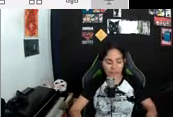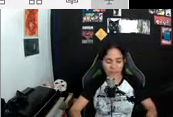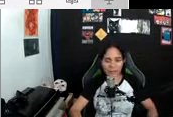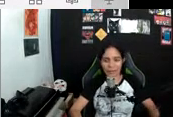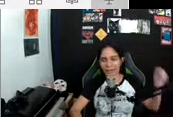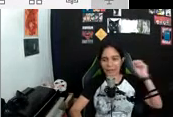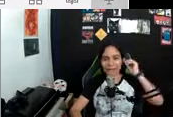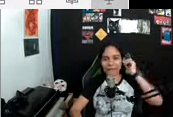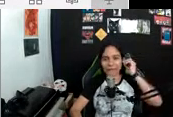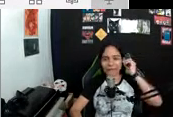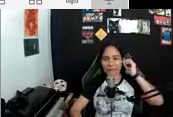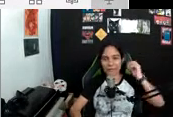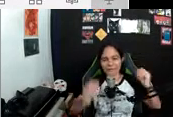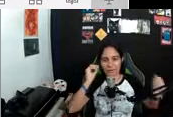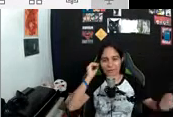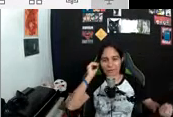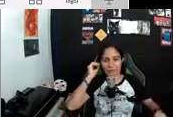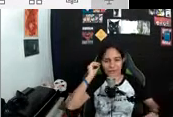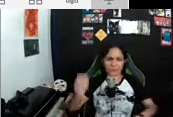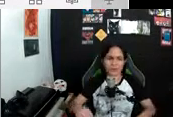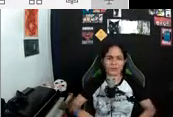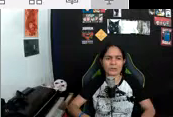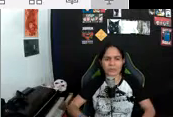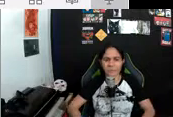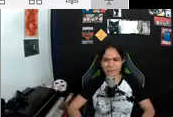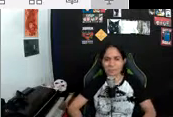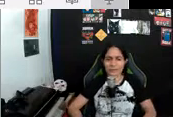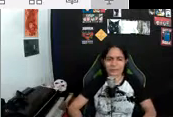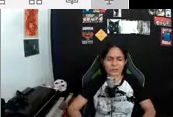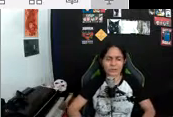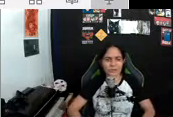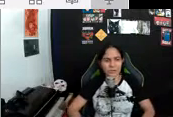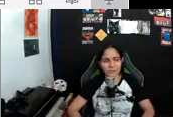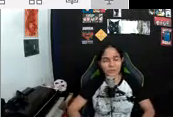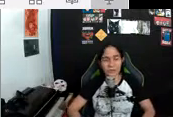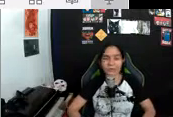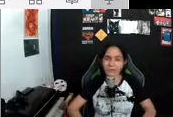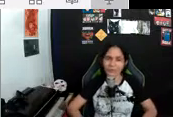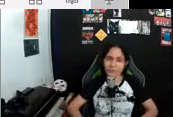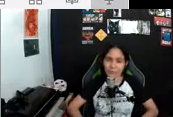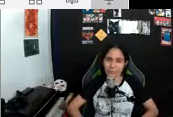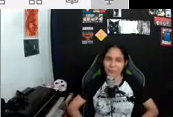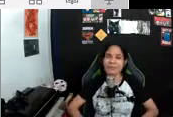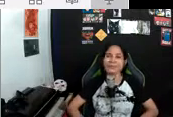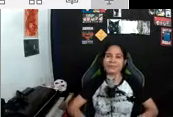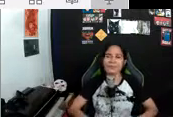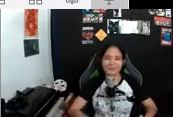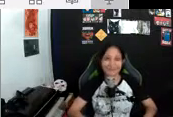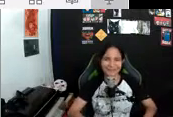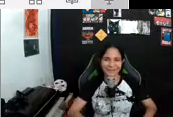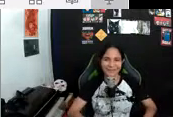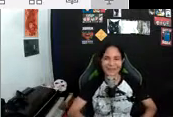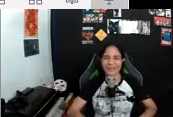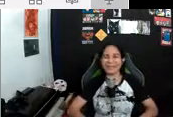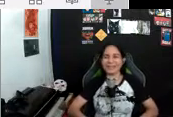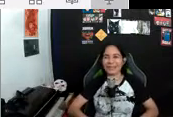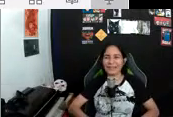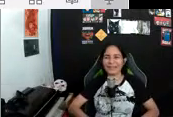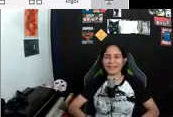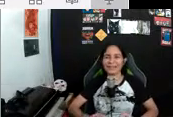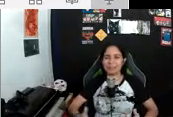e parteira. Aí vocês podem estar fazendo cara feia. Oxe, professora, como assim? Parteira não existe mais isso, não. Calma. Estou falando,